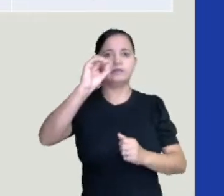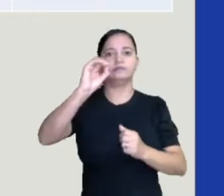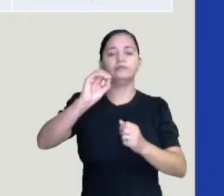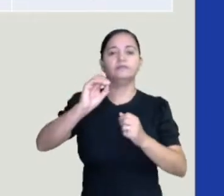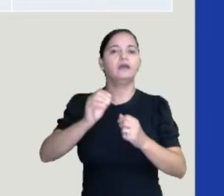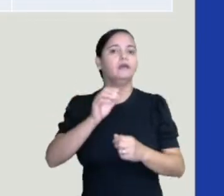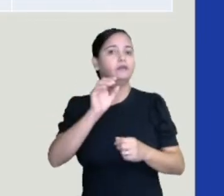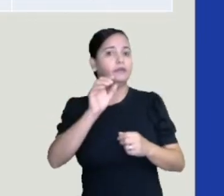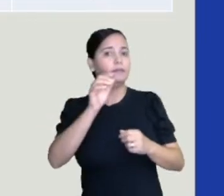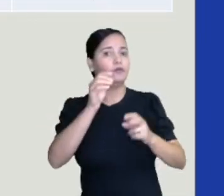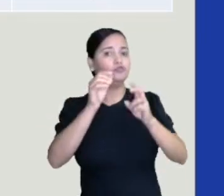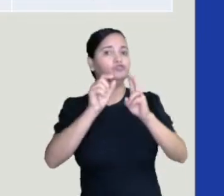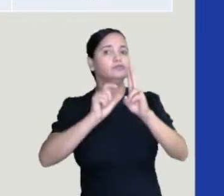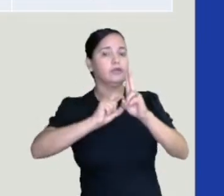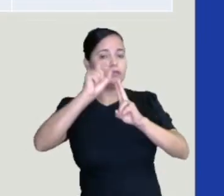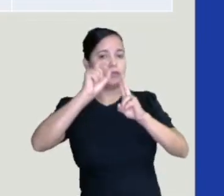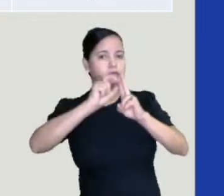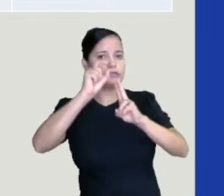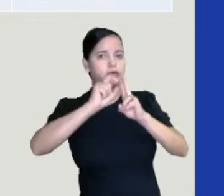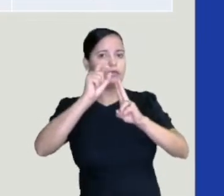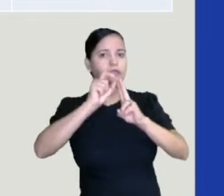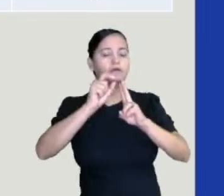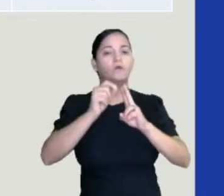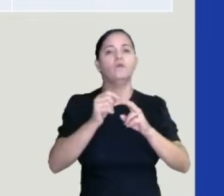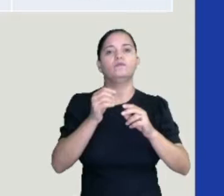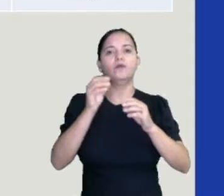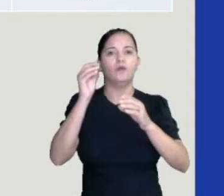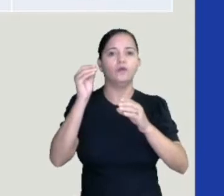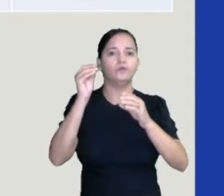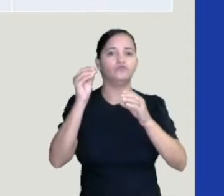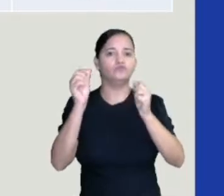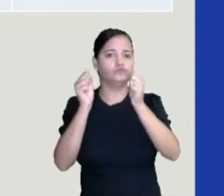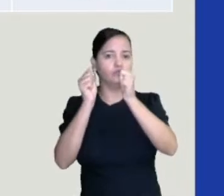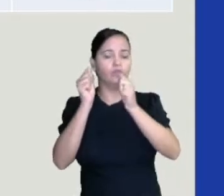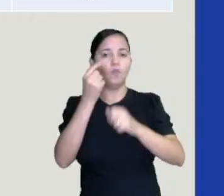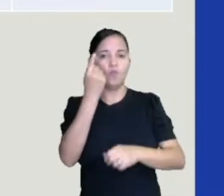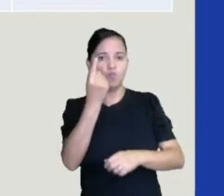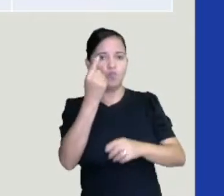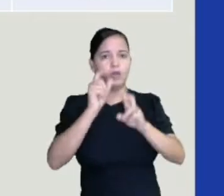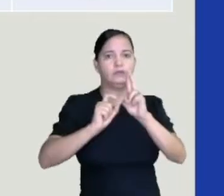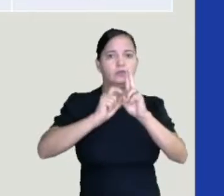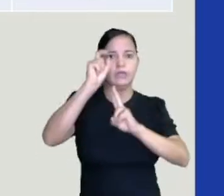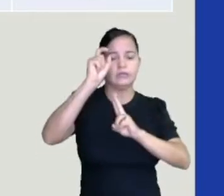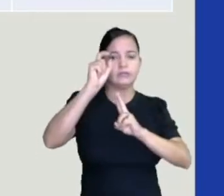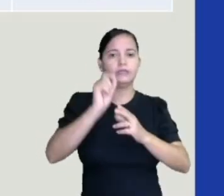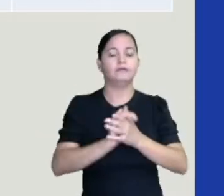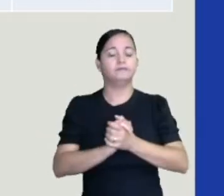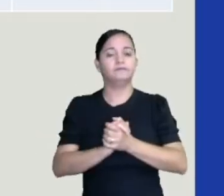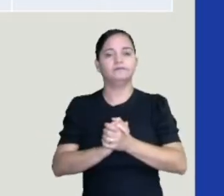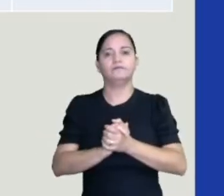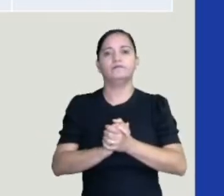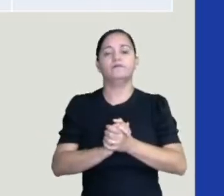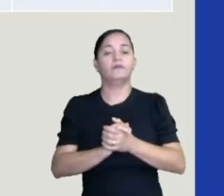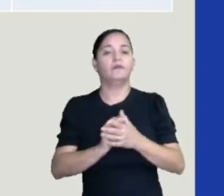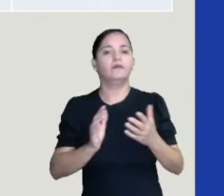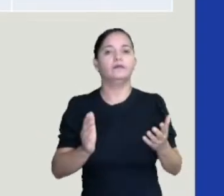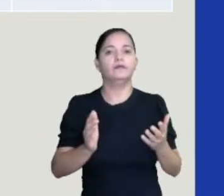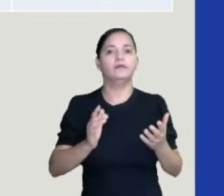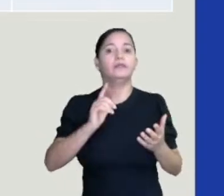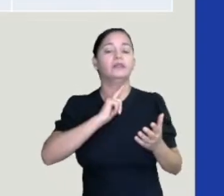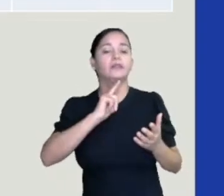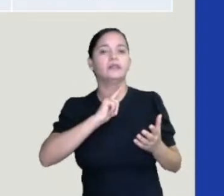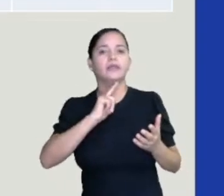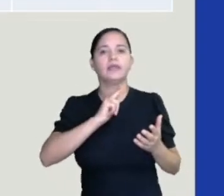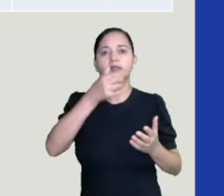na dezena eu coloquei uma dezena, né? Que é referente ao algarismo que vai ficar na dezena.